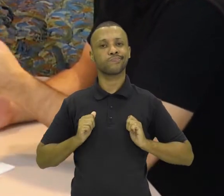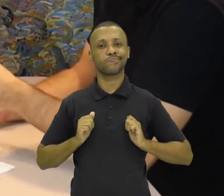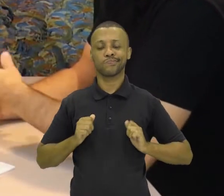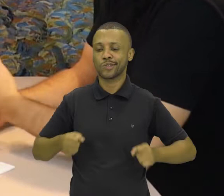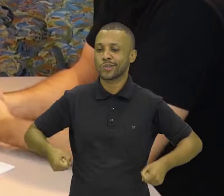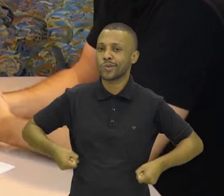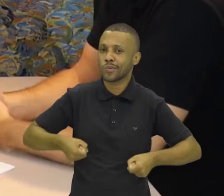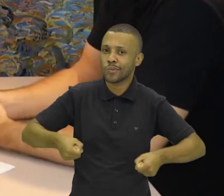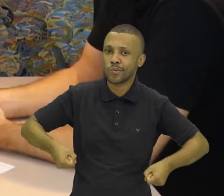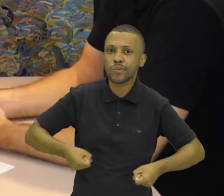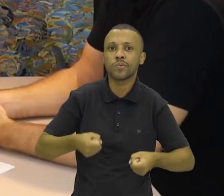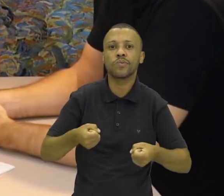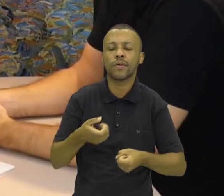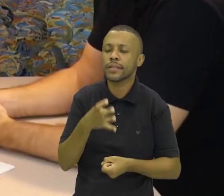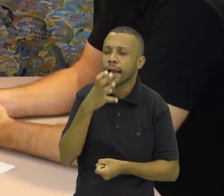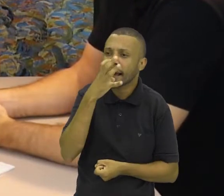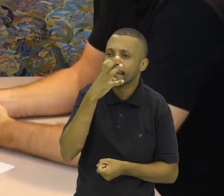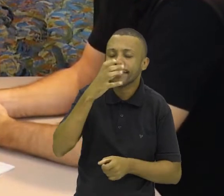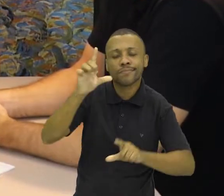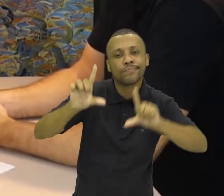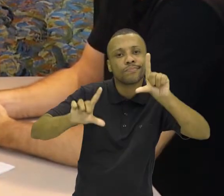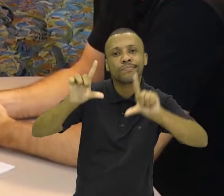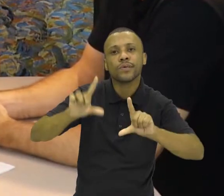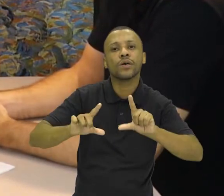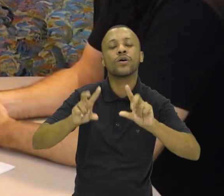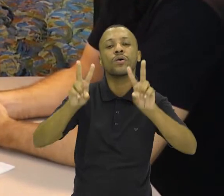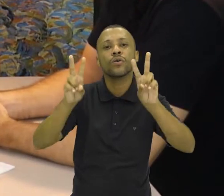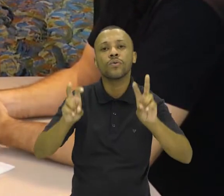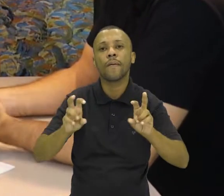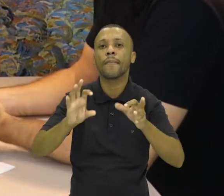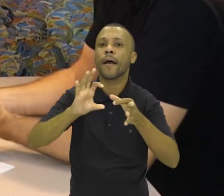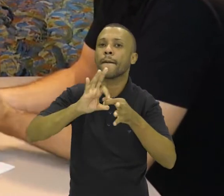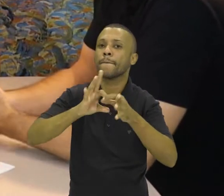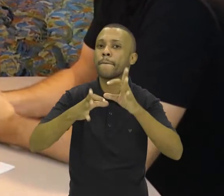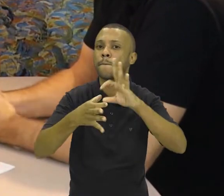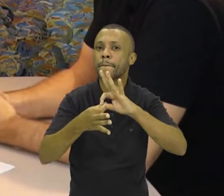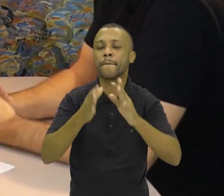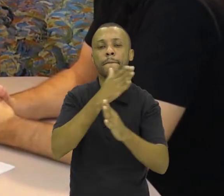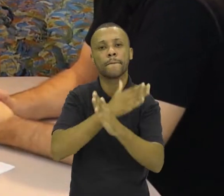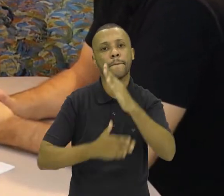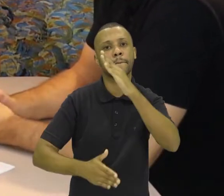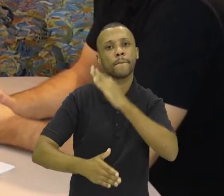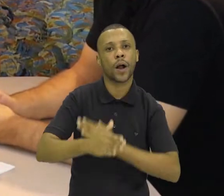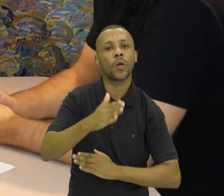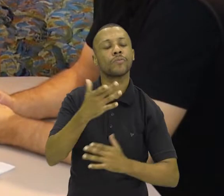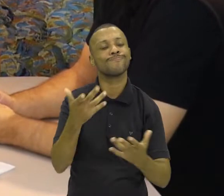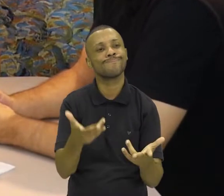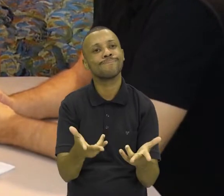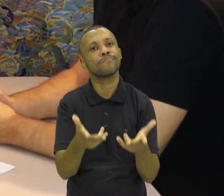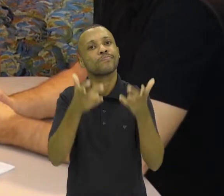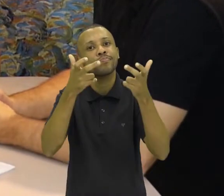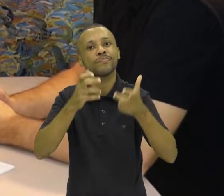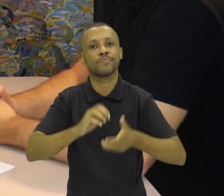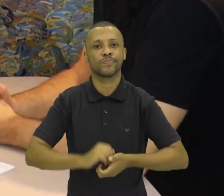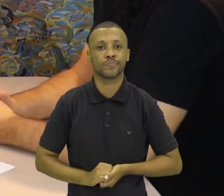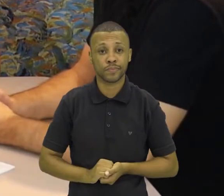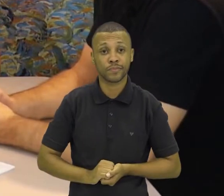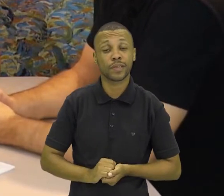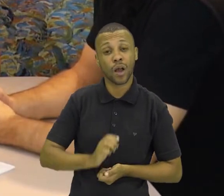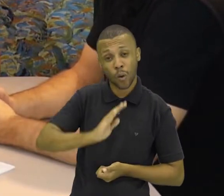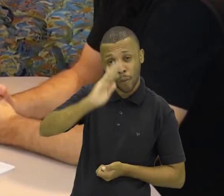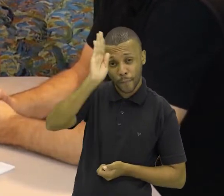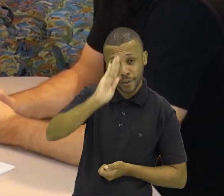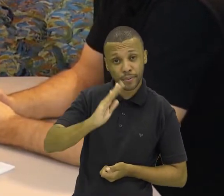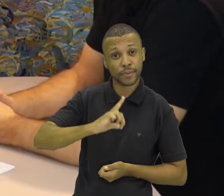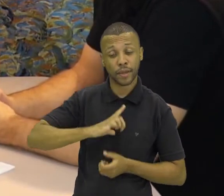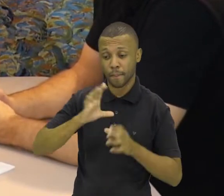Olimpíada, Paralimpíada. A Paralimpíada traz muito mais resultado do que a Olimpíada. mas, né, tipo, quase... O Brasil tem uma